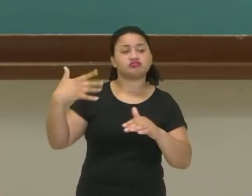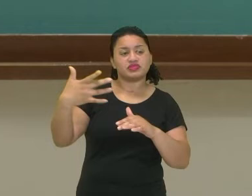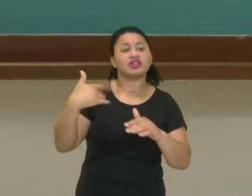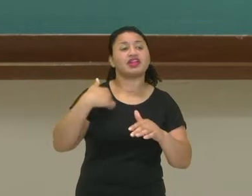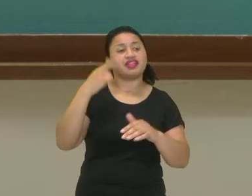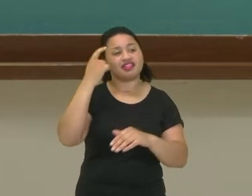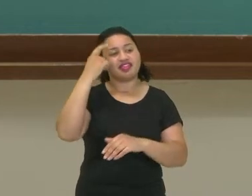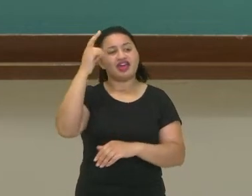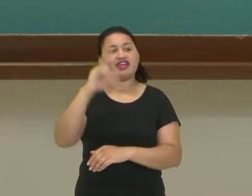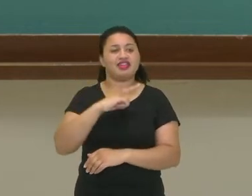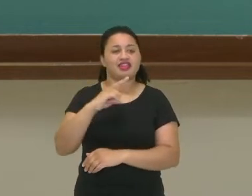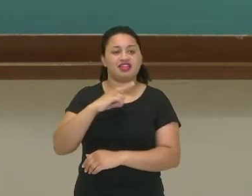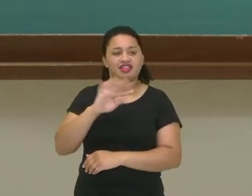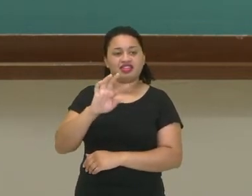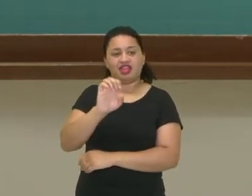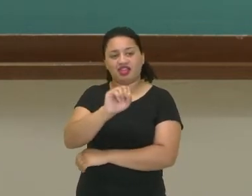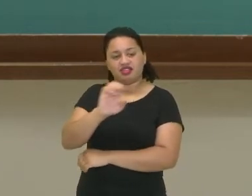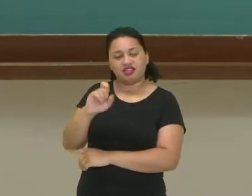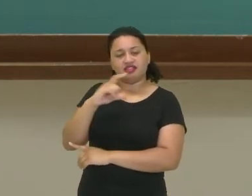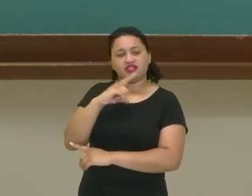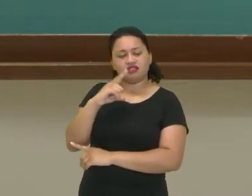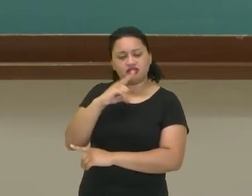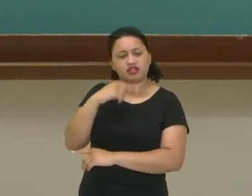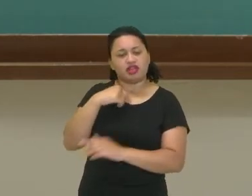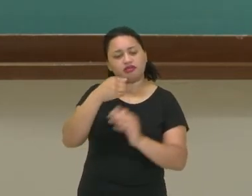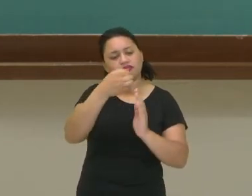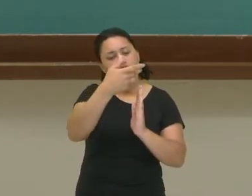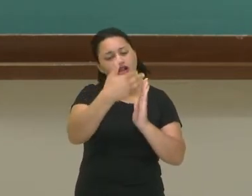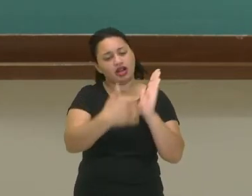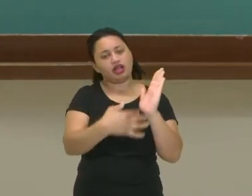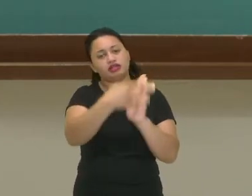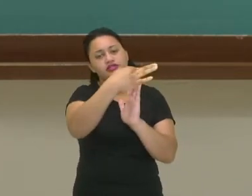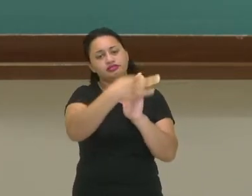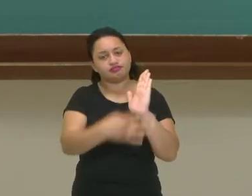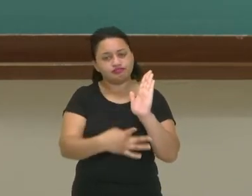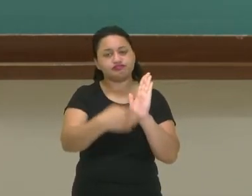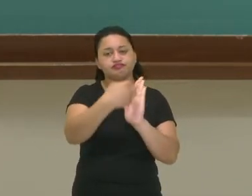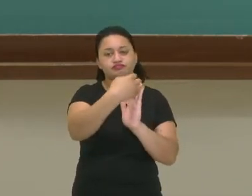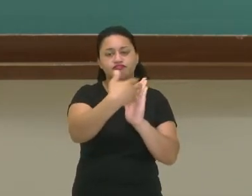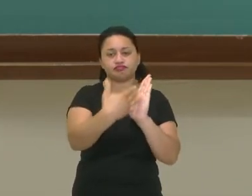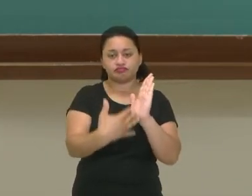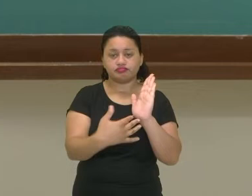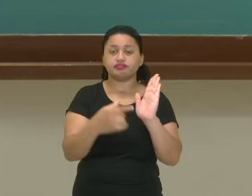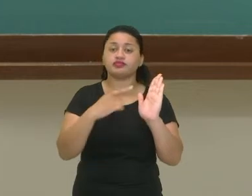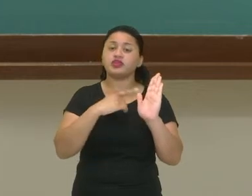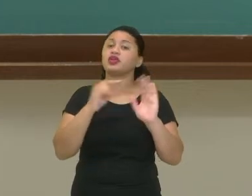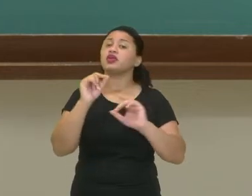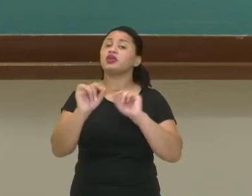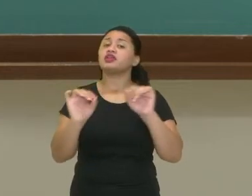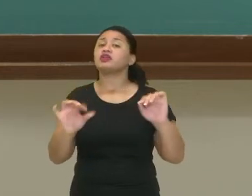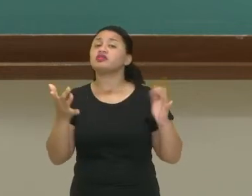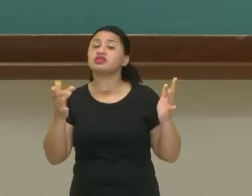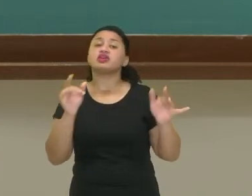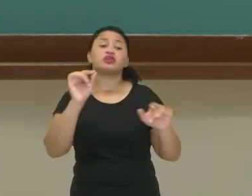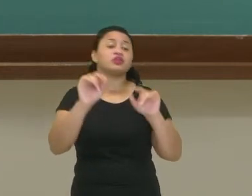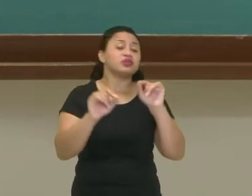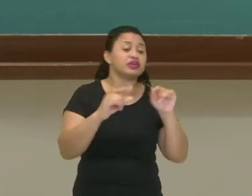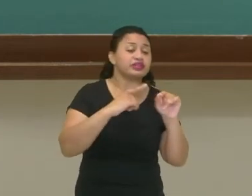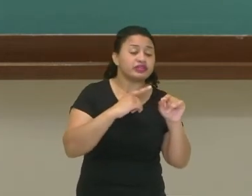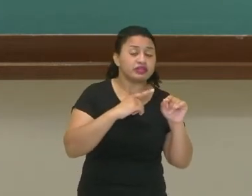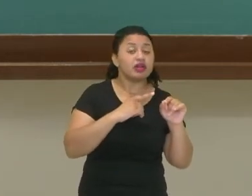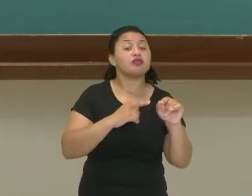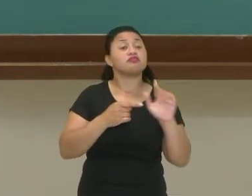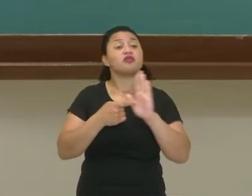que vem discorrendo no texto, que ele vem falando durante o texto. Então, o que está ocorrendo, o que não tem, e ele confirma